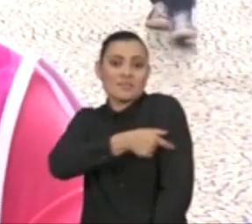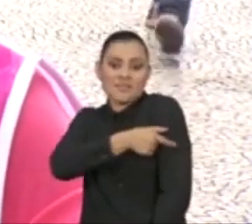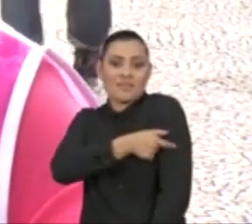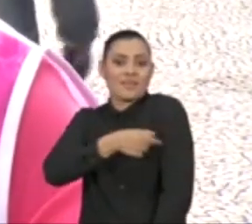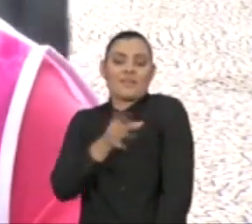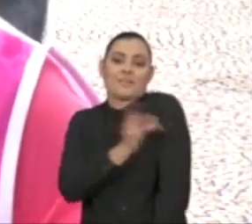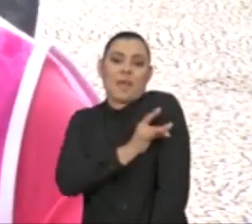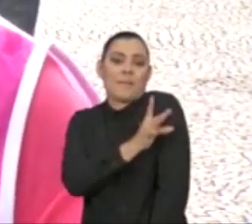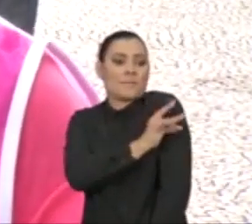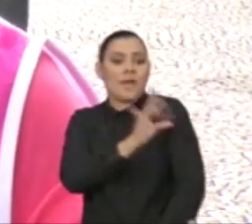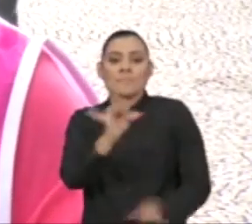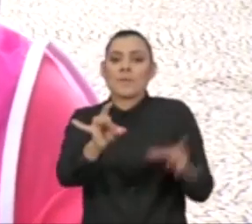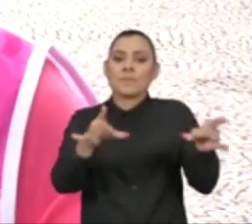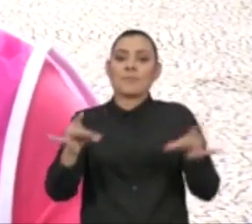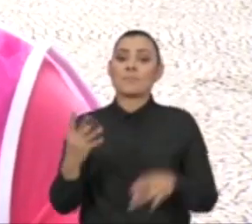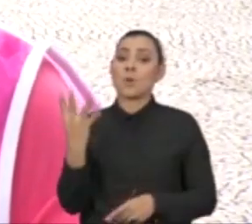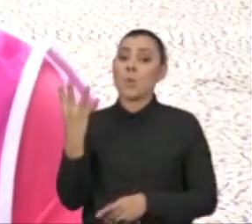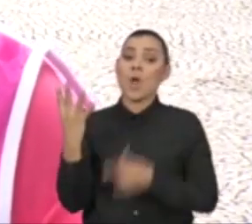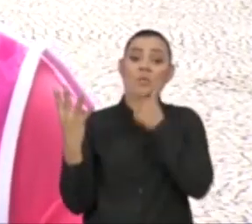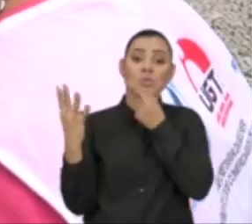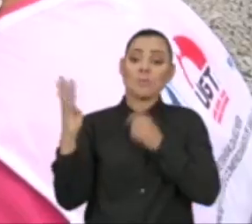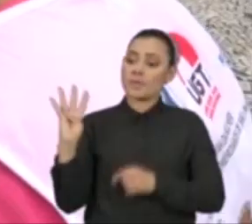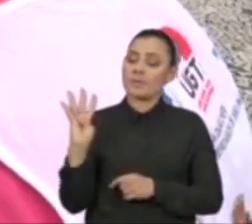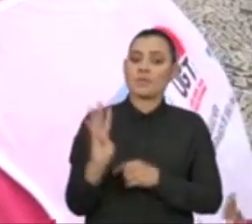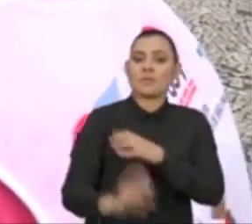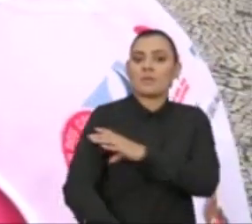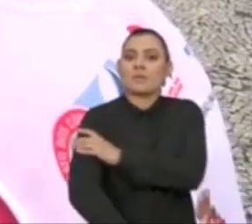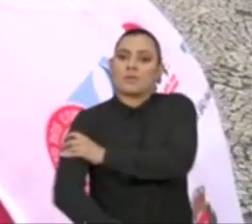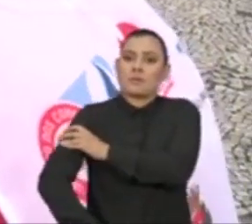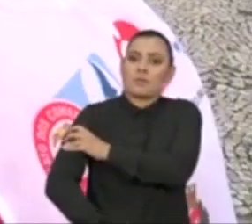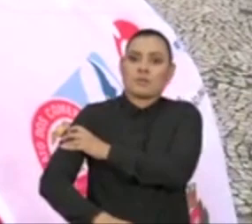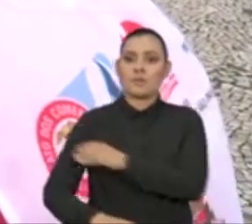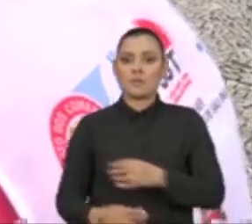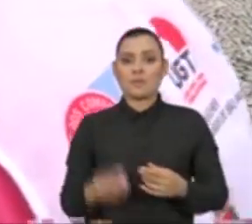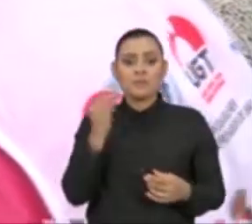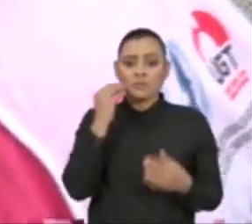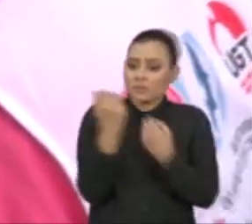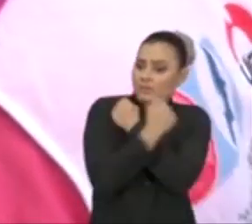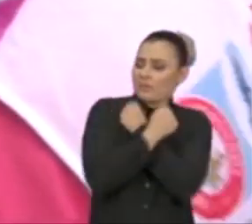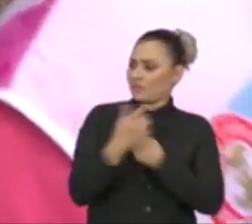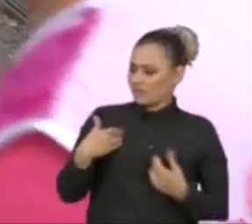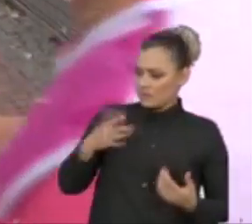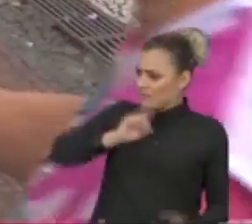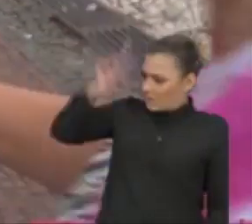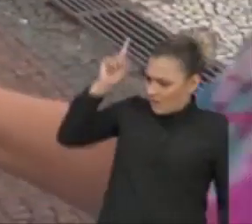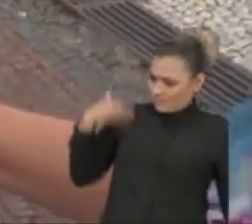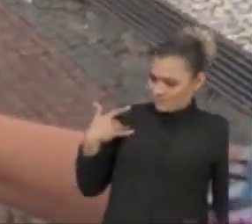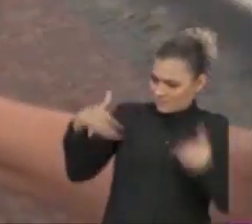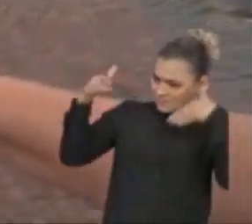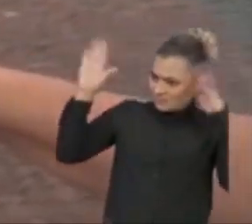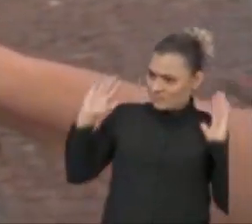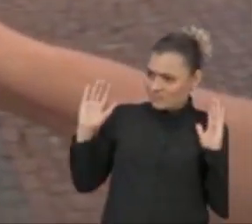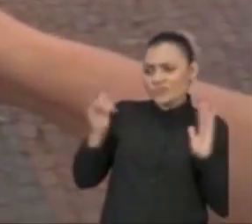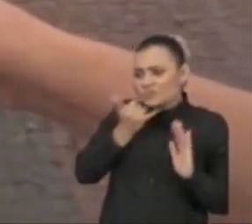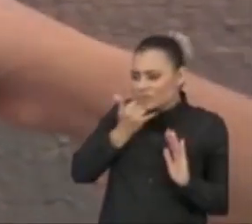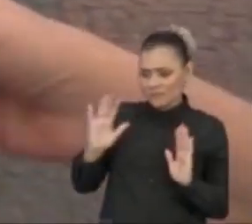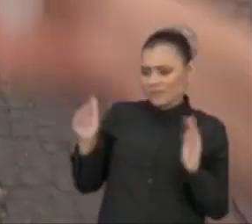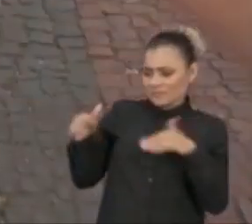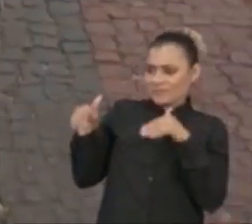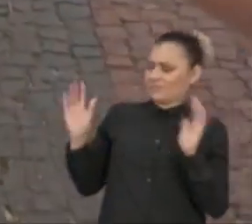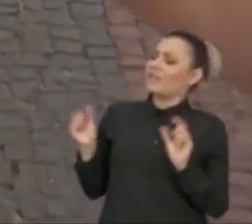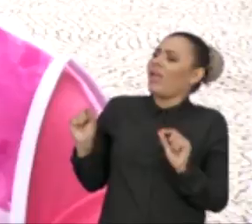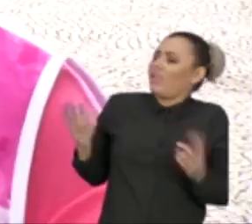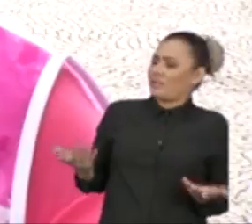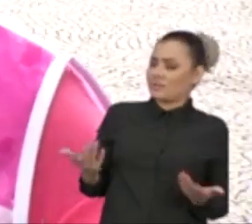tatuagens Não é Não. E 4 rapazes, um me puxou pelo braço e tentou me agarrar. Eu falei, não, moço. O que